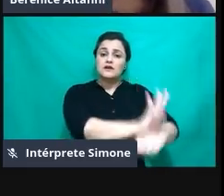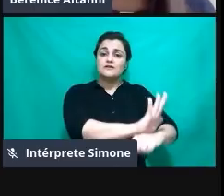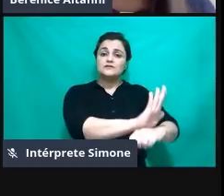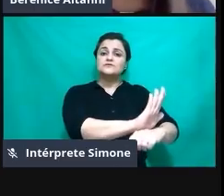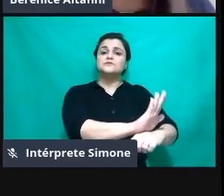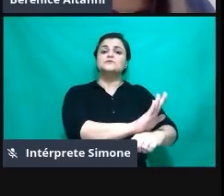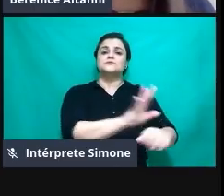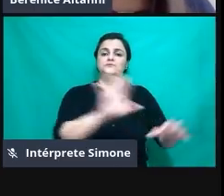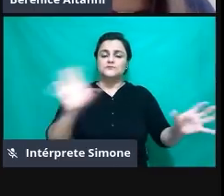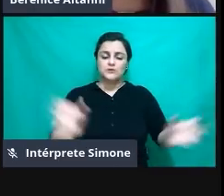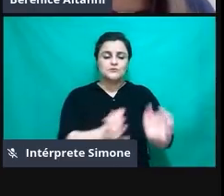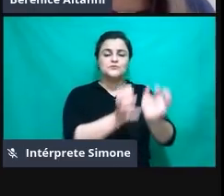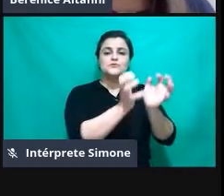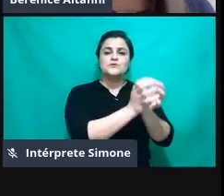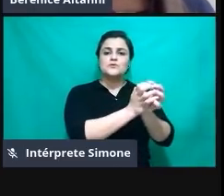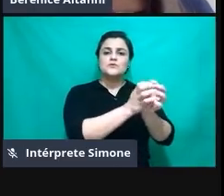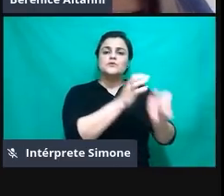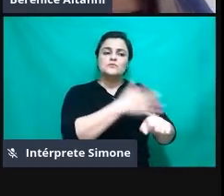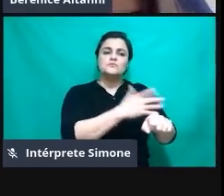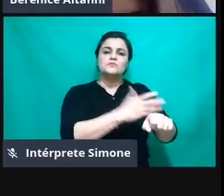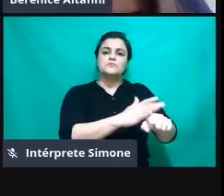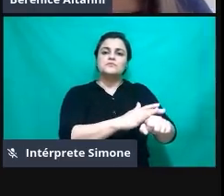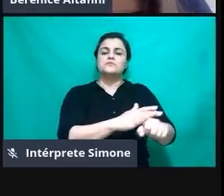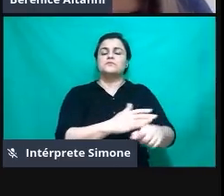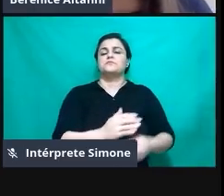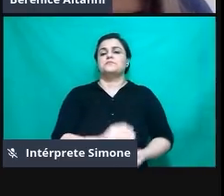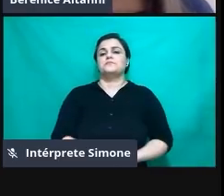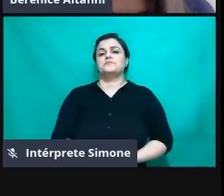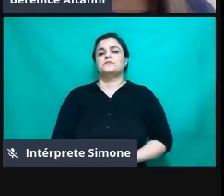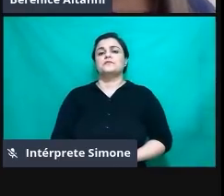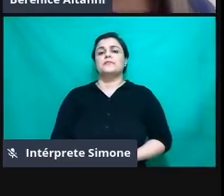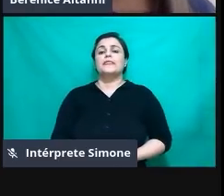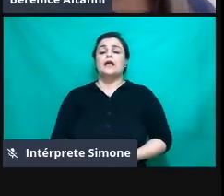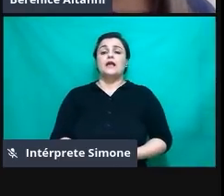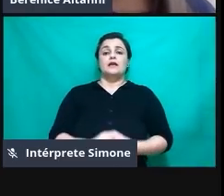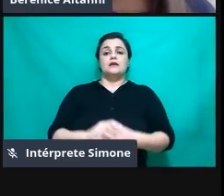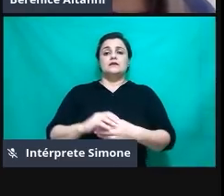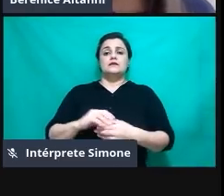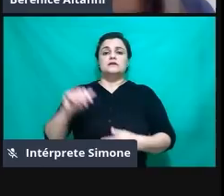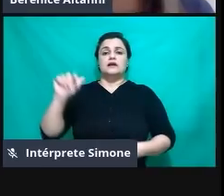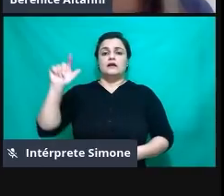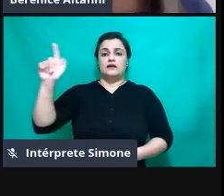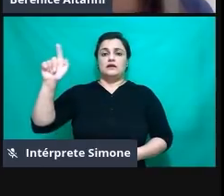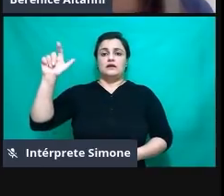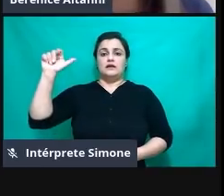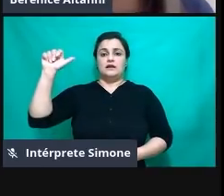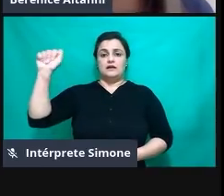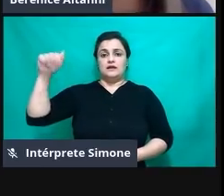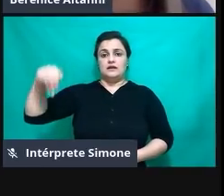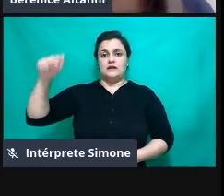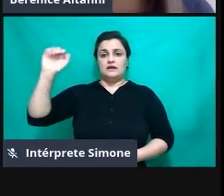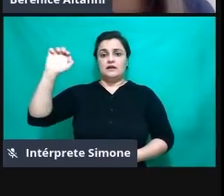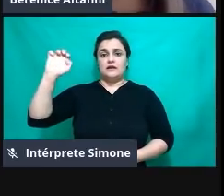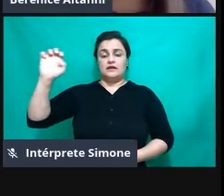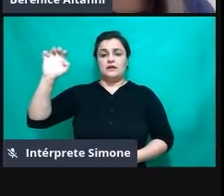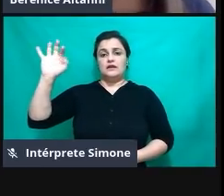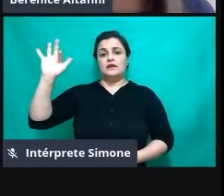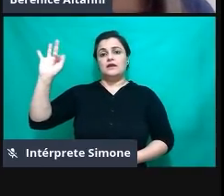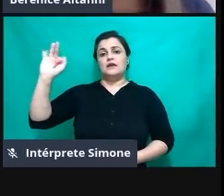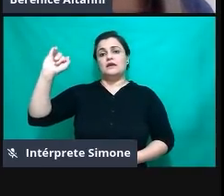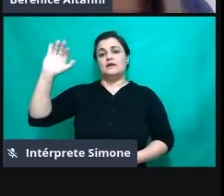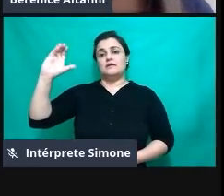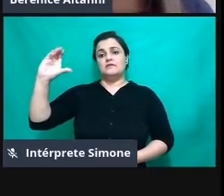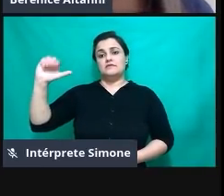tá? Nós temos também a gamificação, uma coisa que eu quero assim, deixar bem claro, que a gamificação não é